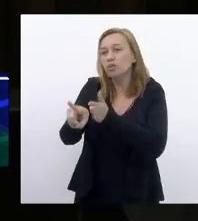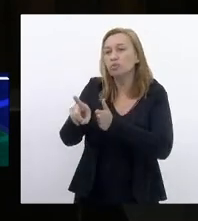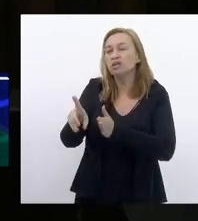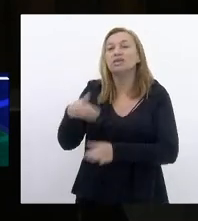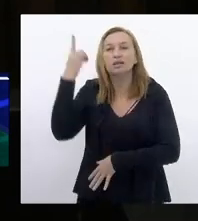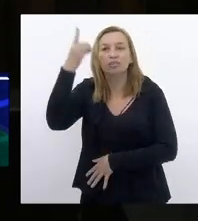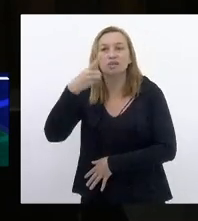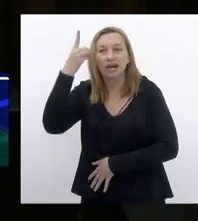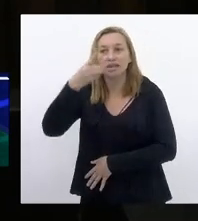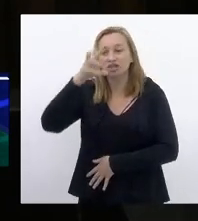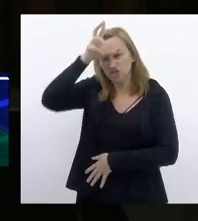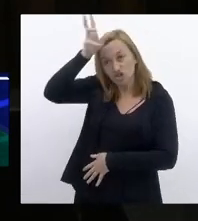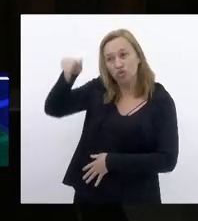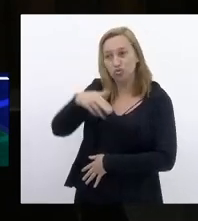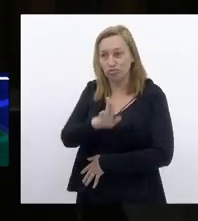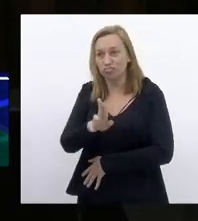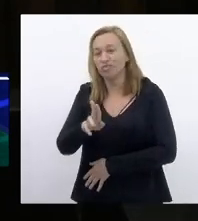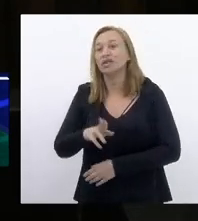deputada Tia Ju,